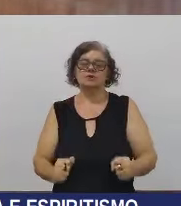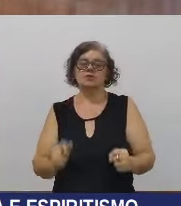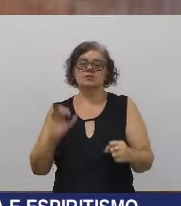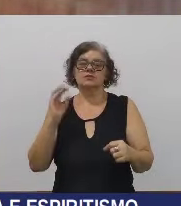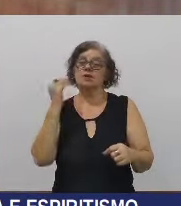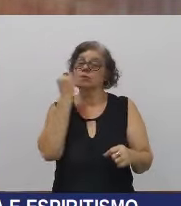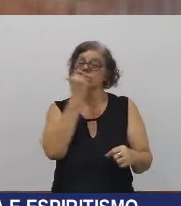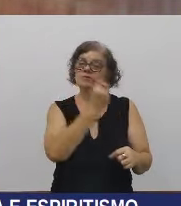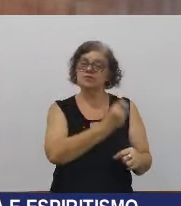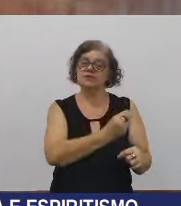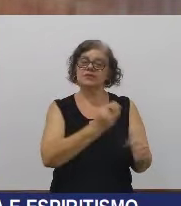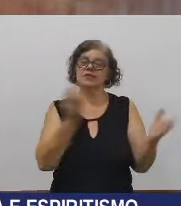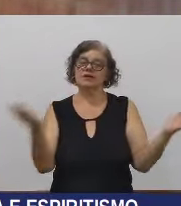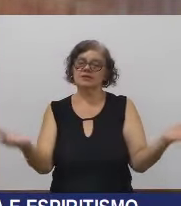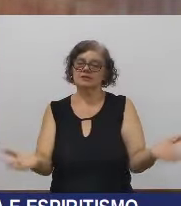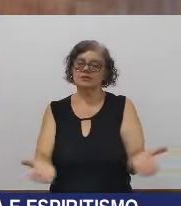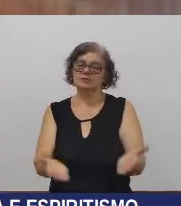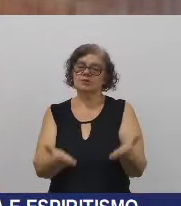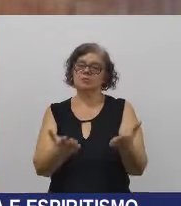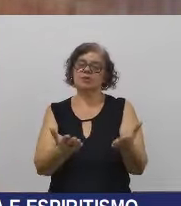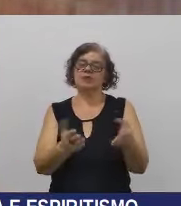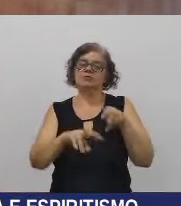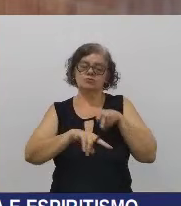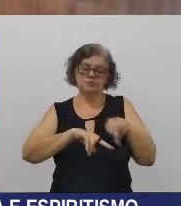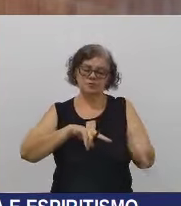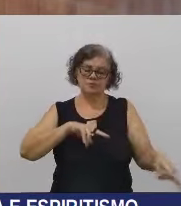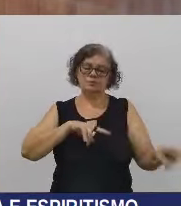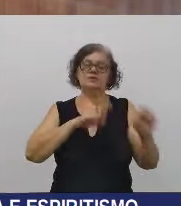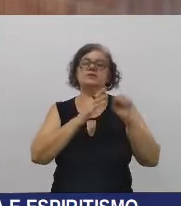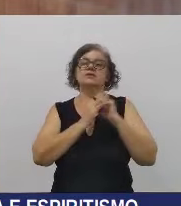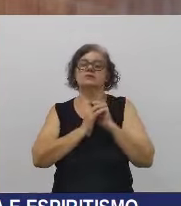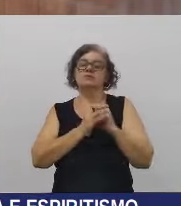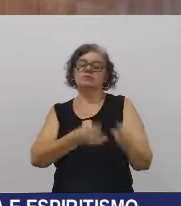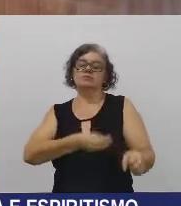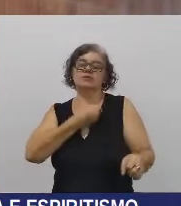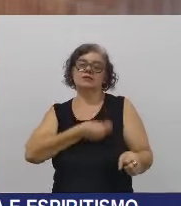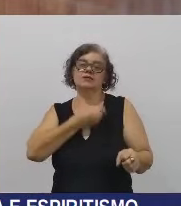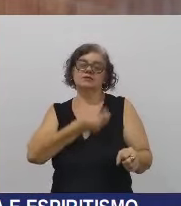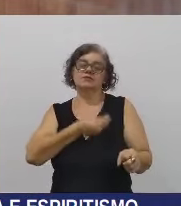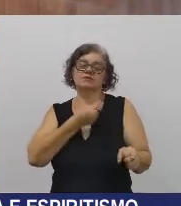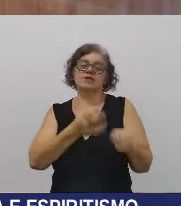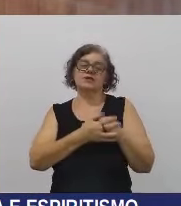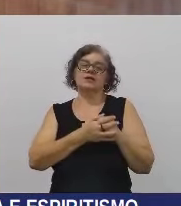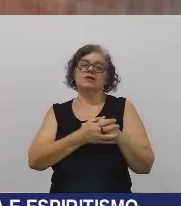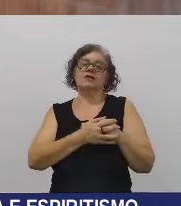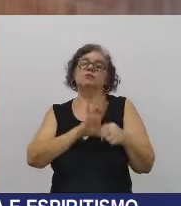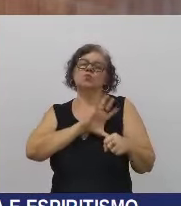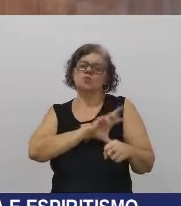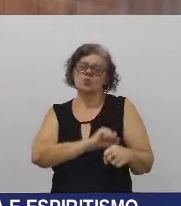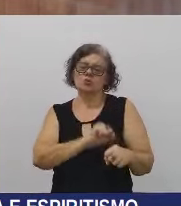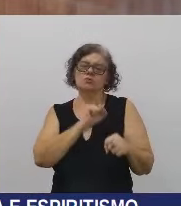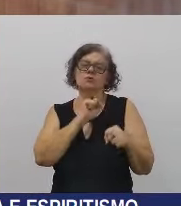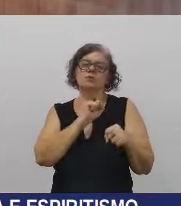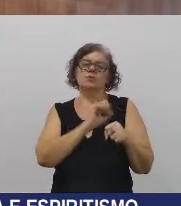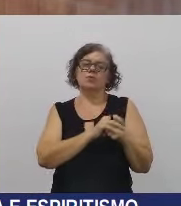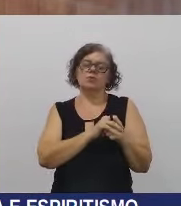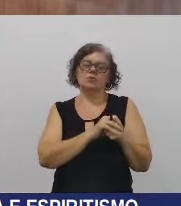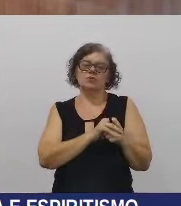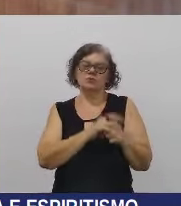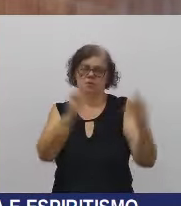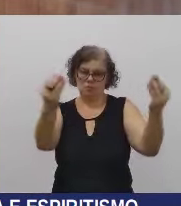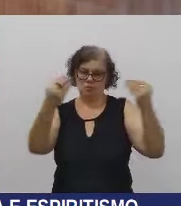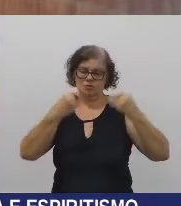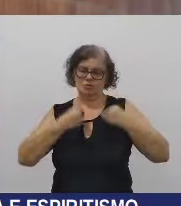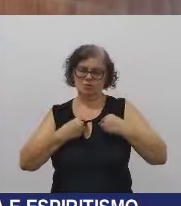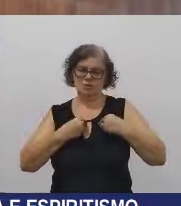que possamos aproveitar estes momentos que estamos aqui encarnados para vivermos verdadeiramente o